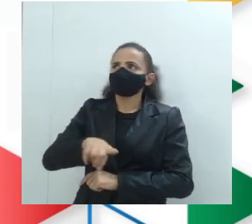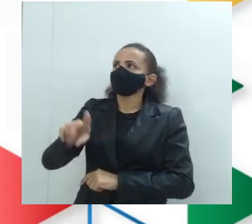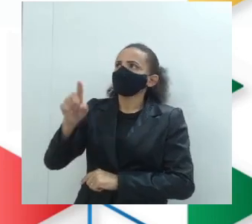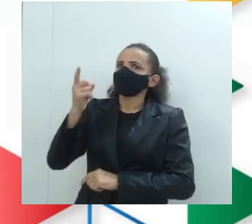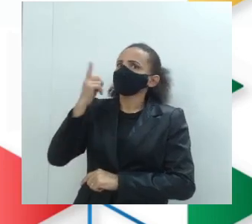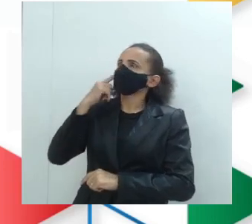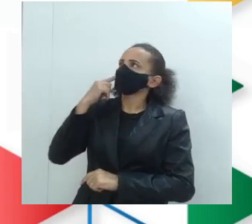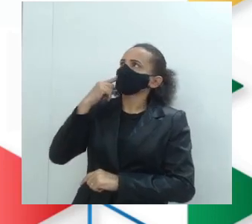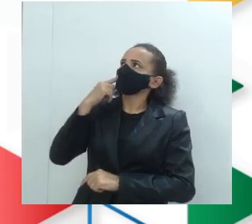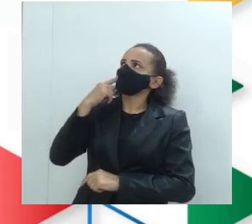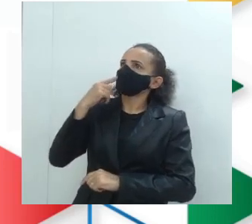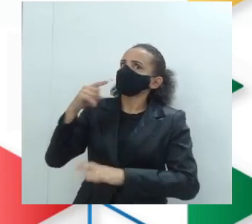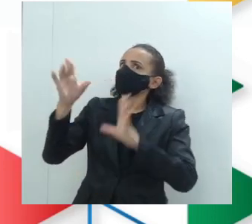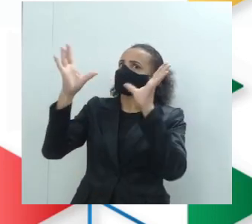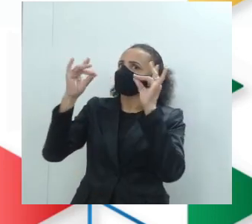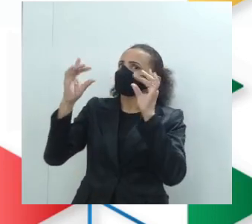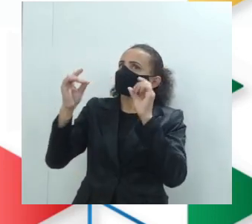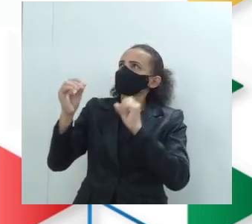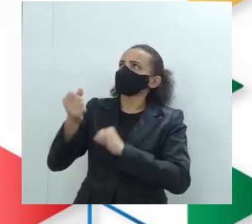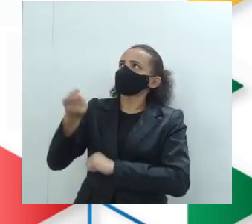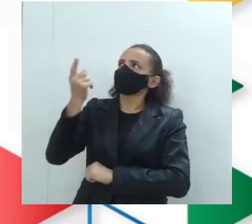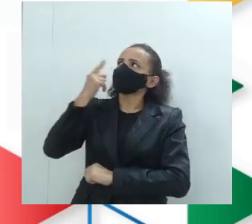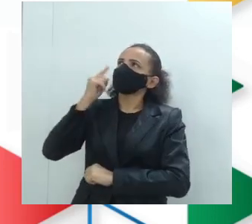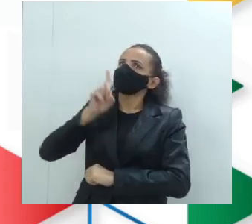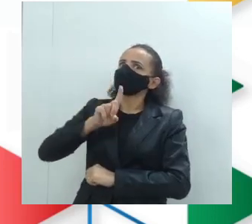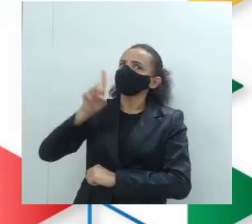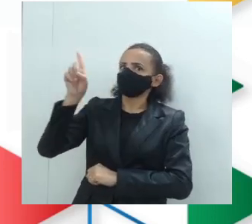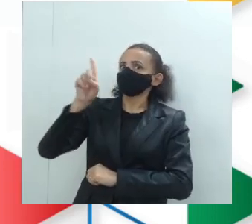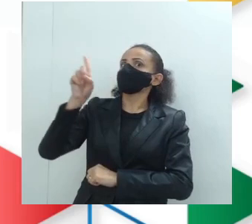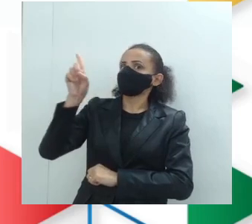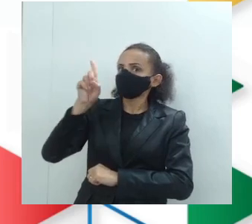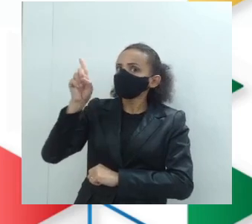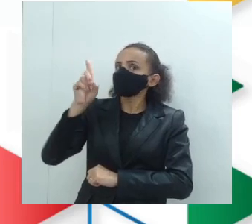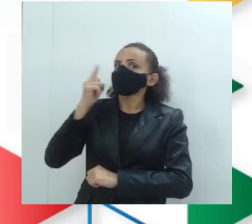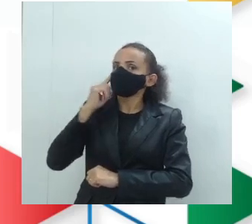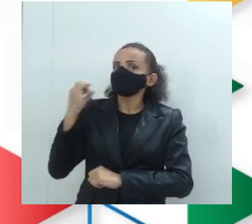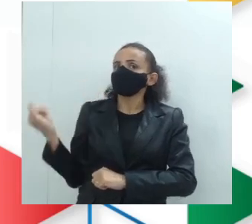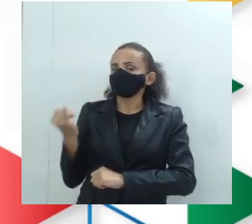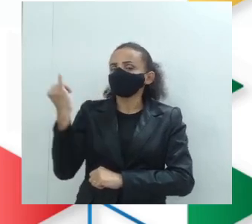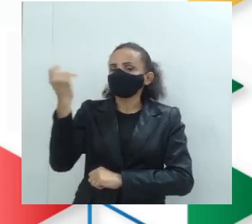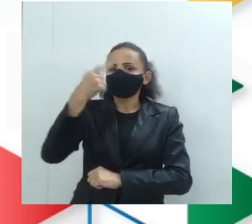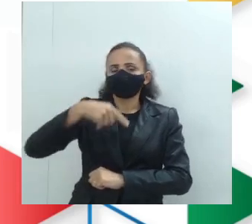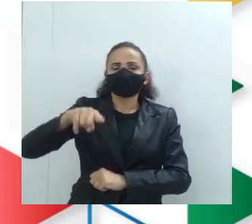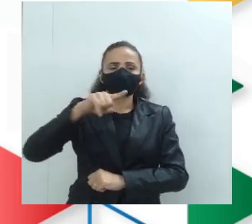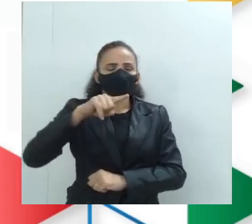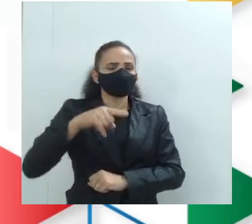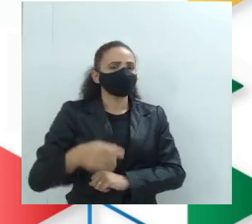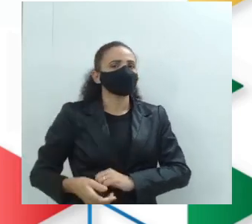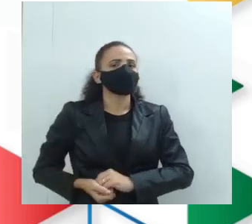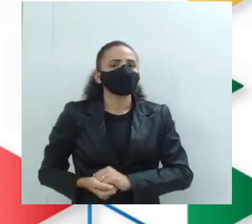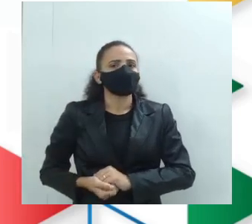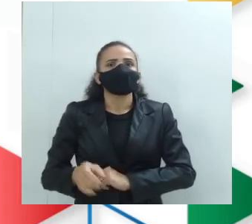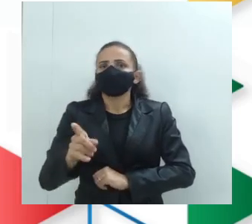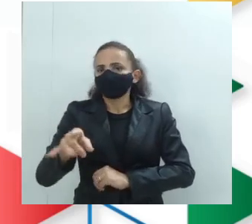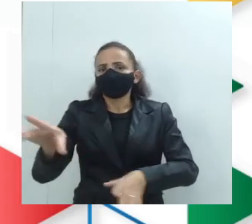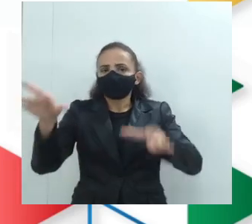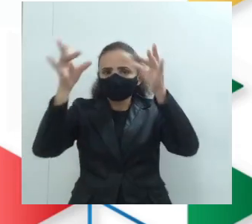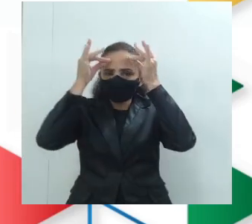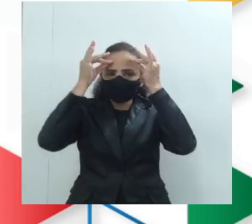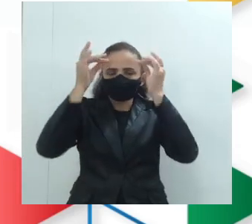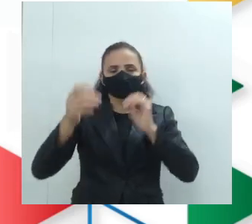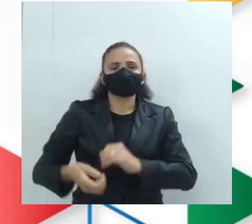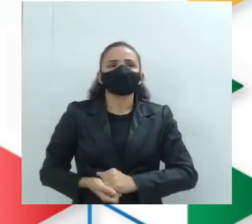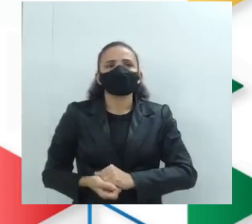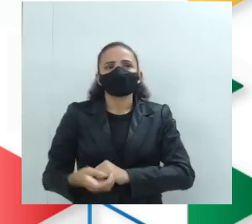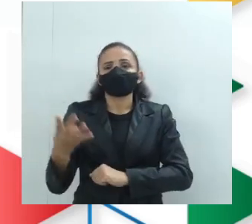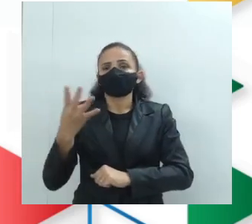ela poderia dar 1 clique, 5 cliques, 9 cliques e aí múltiplos de 4 a partir disso, tá bom? Não esquece. Vamos lá então